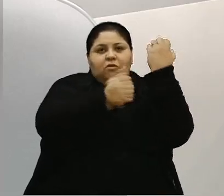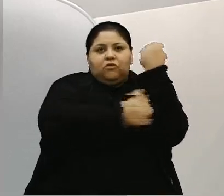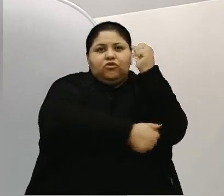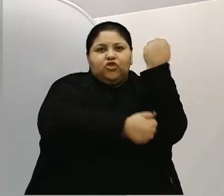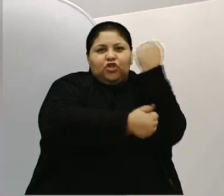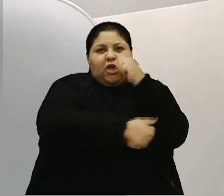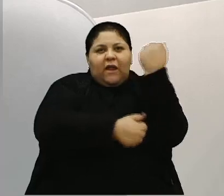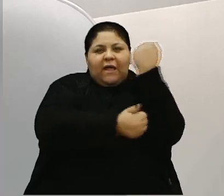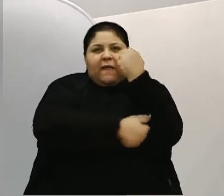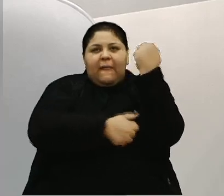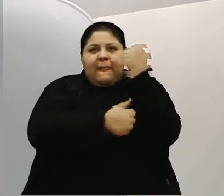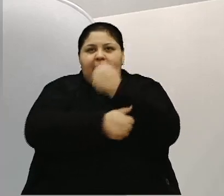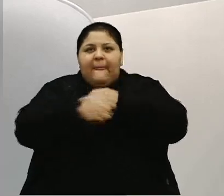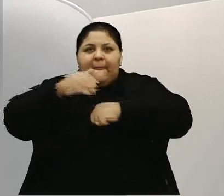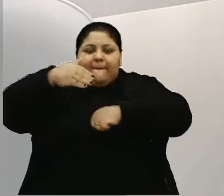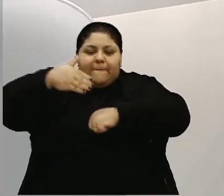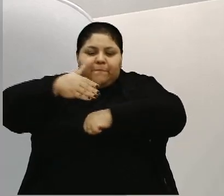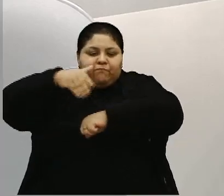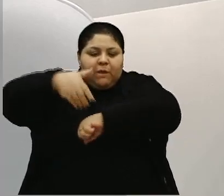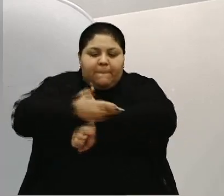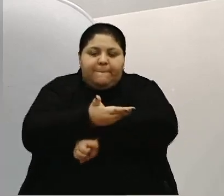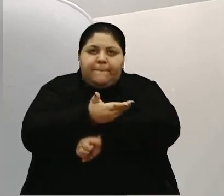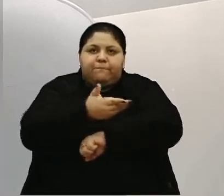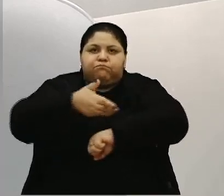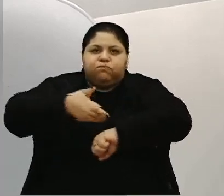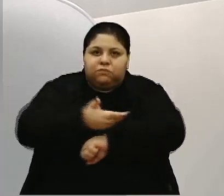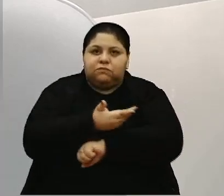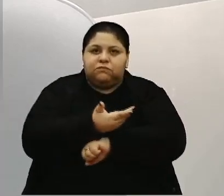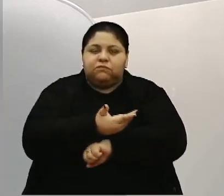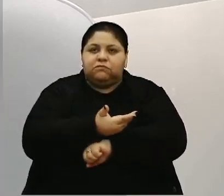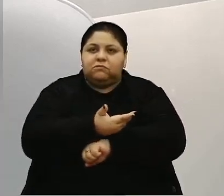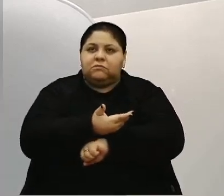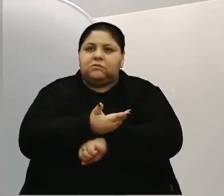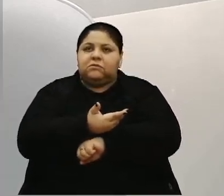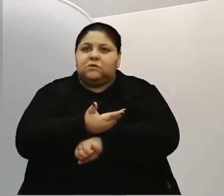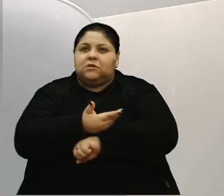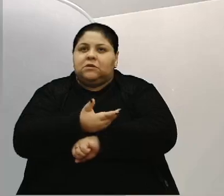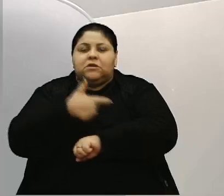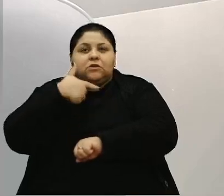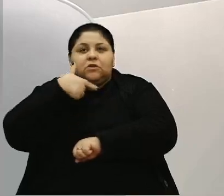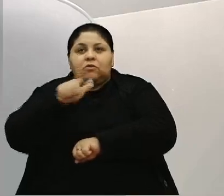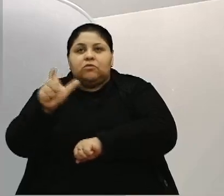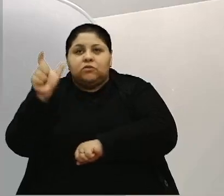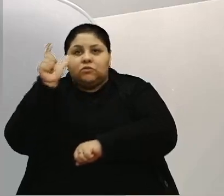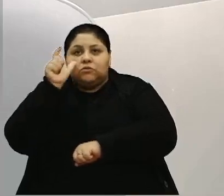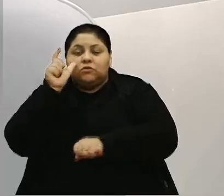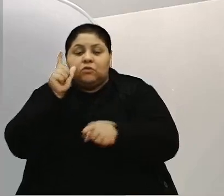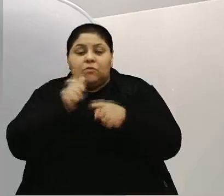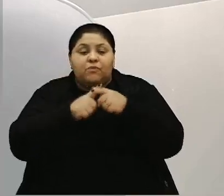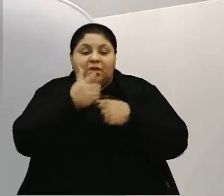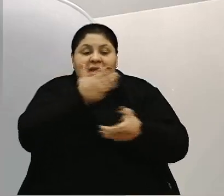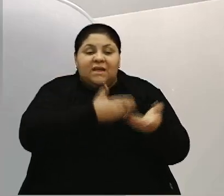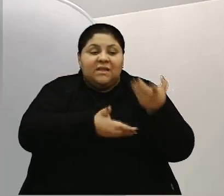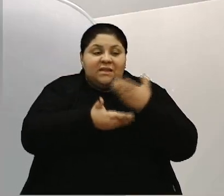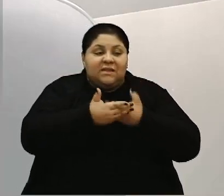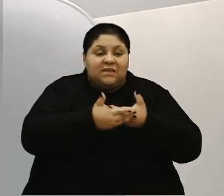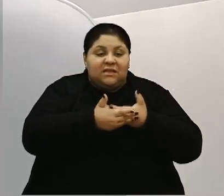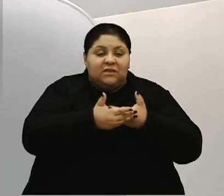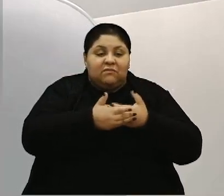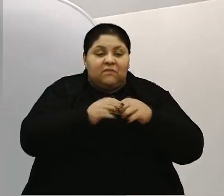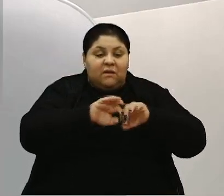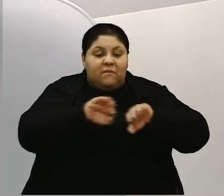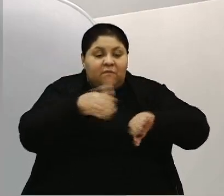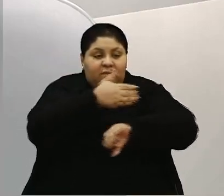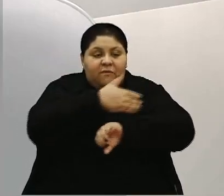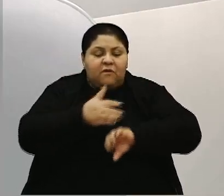atolados, e nem sequer o Ramon diz, não posso nem ir lá ver, porque eu estou atendendo reabrir uma estrada lá, tá? E aí